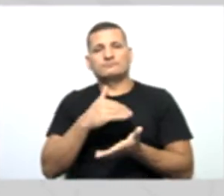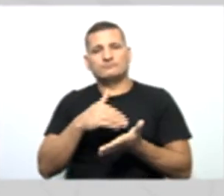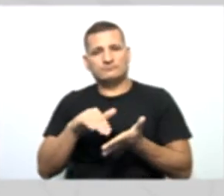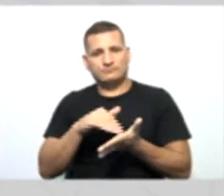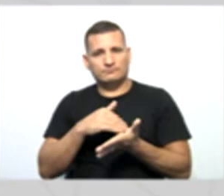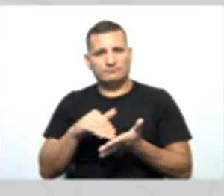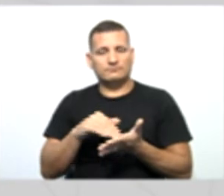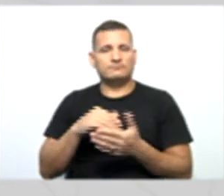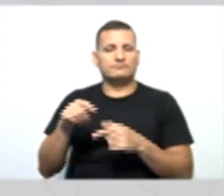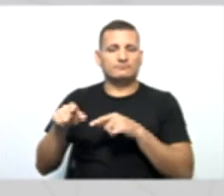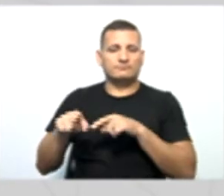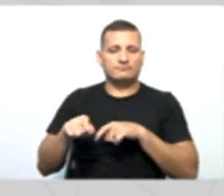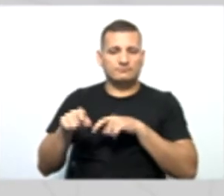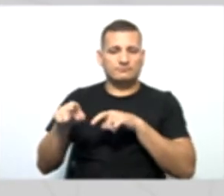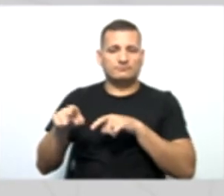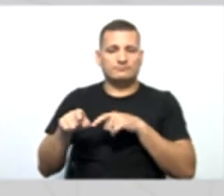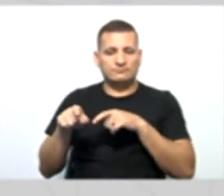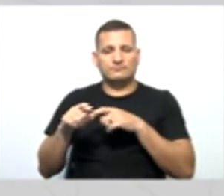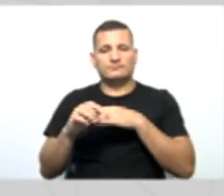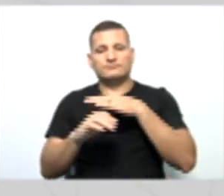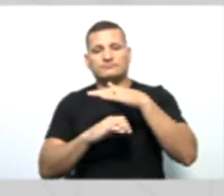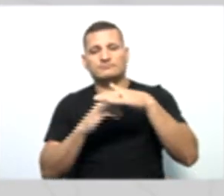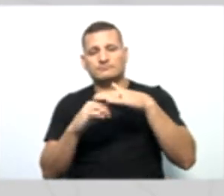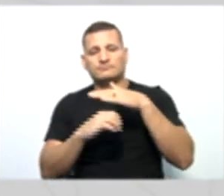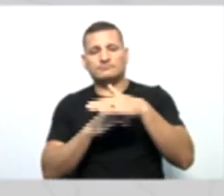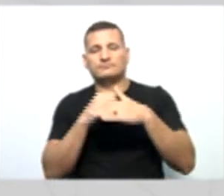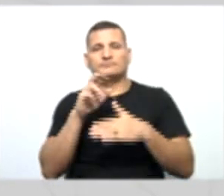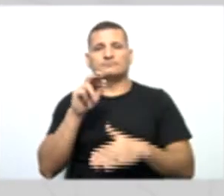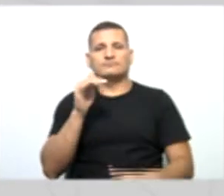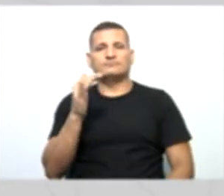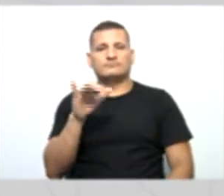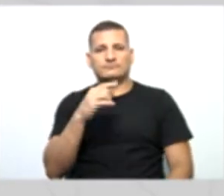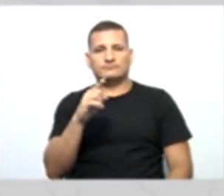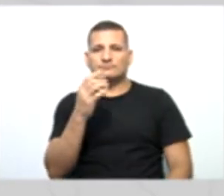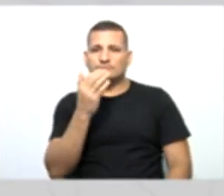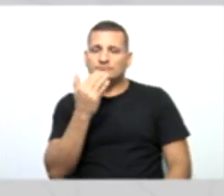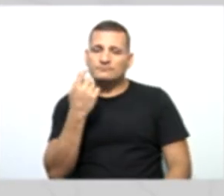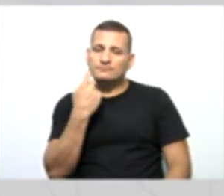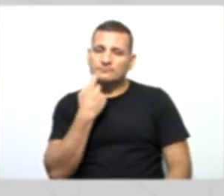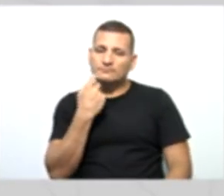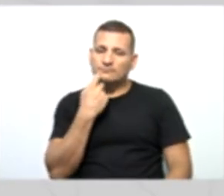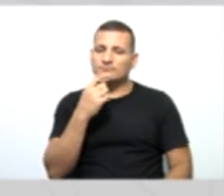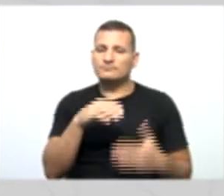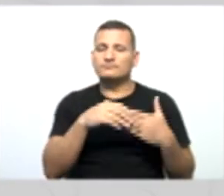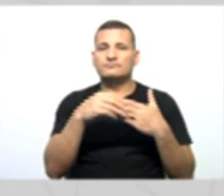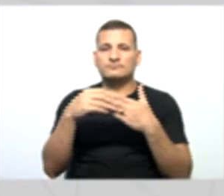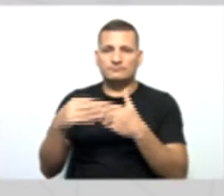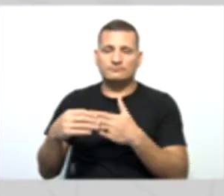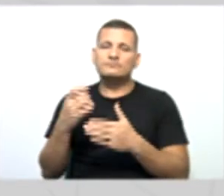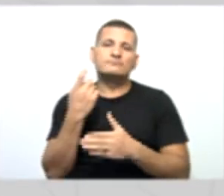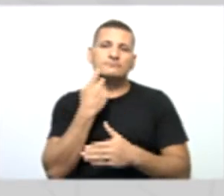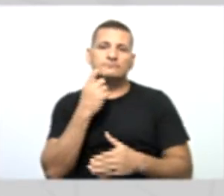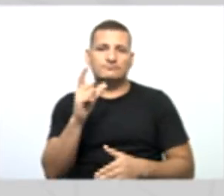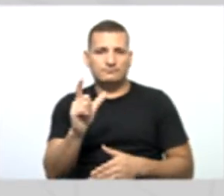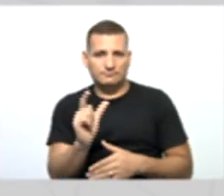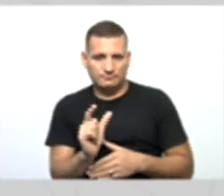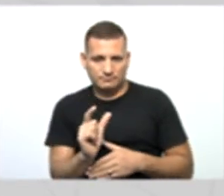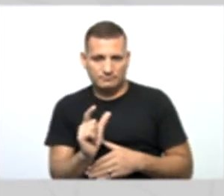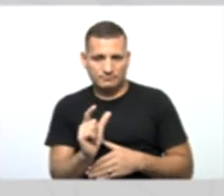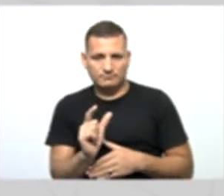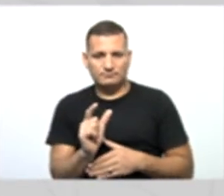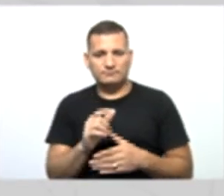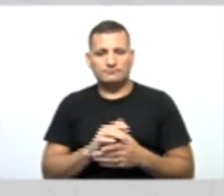também Secretaria de Agricultura, Empresa de Ração para Peixe, Transporte de Alevinos, Empresa de